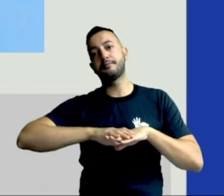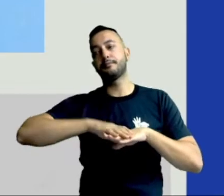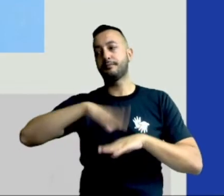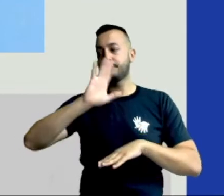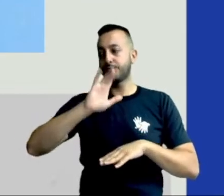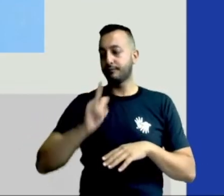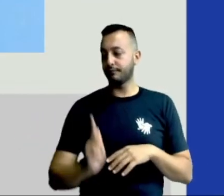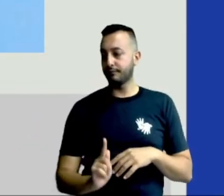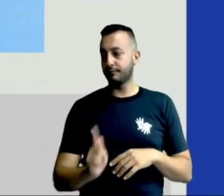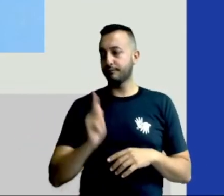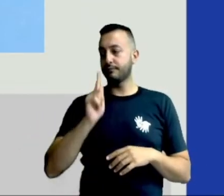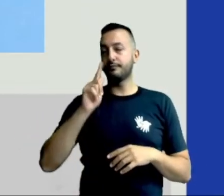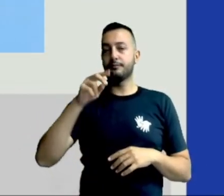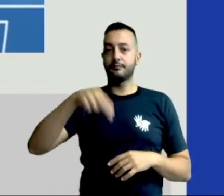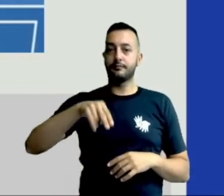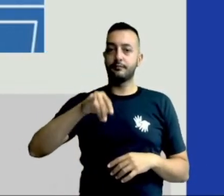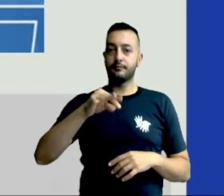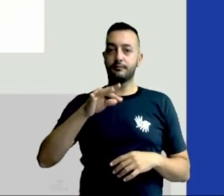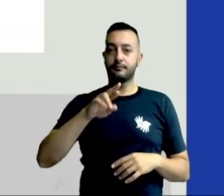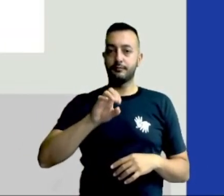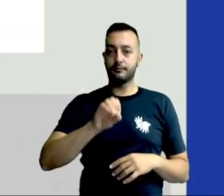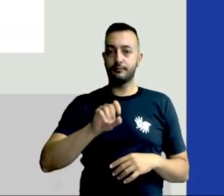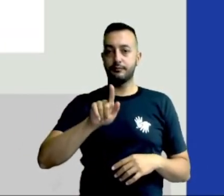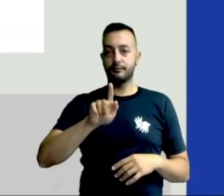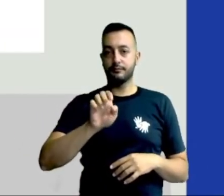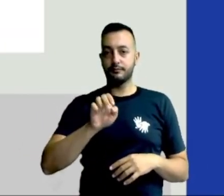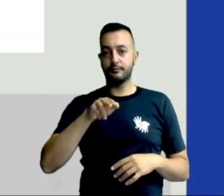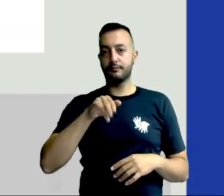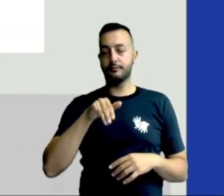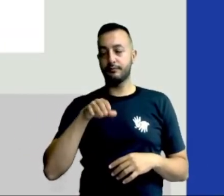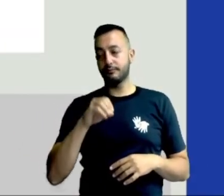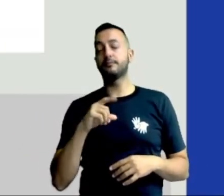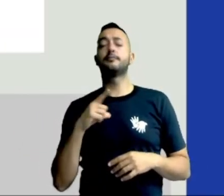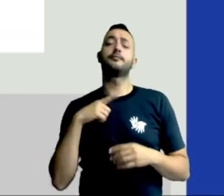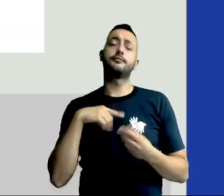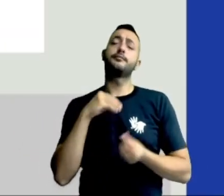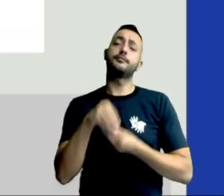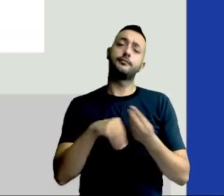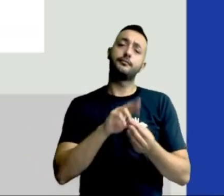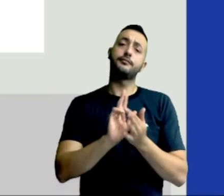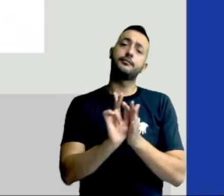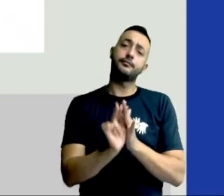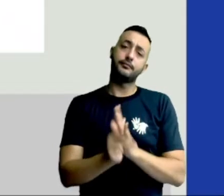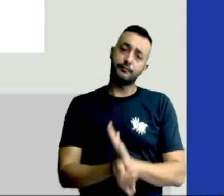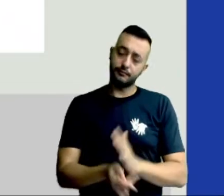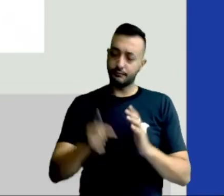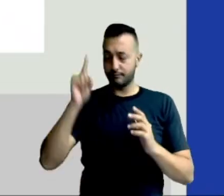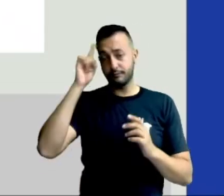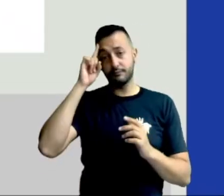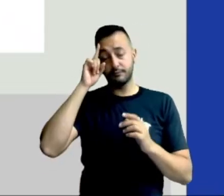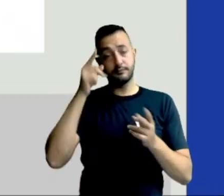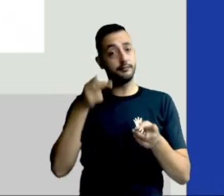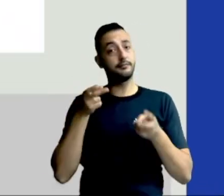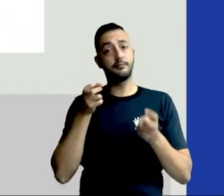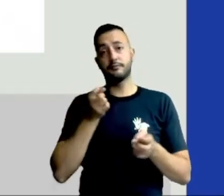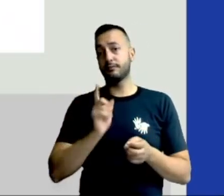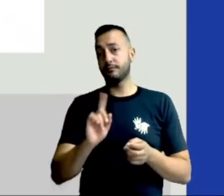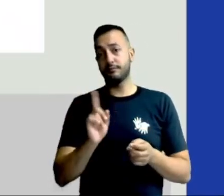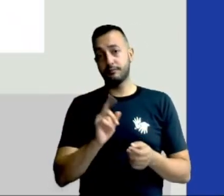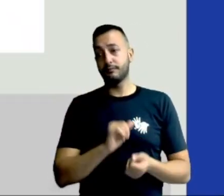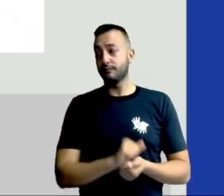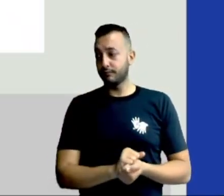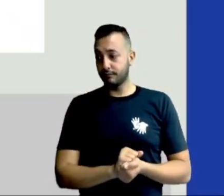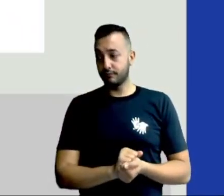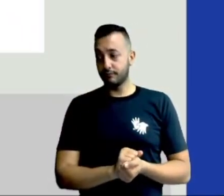por um gás chamado nitrogênio. Existem várias misturas em nosso dia a dia que mal percebemos.